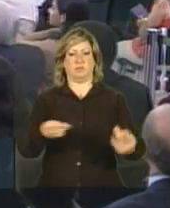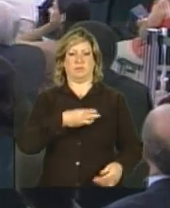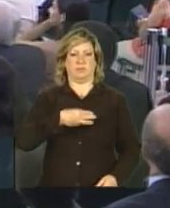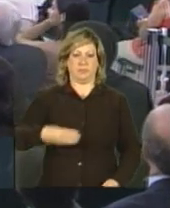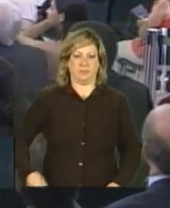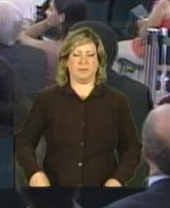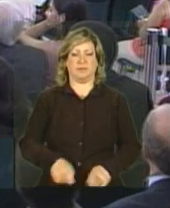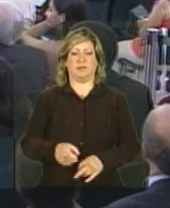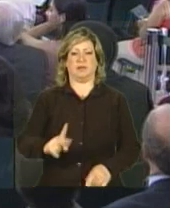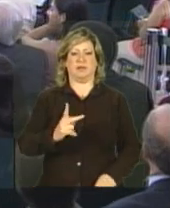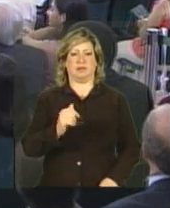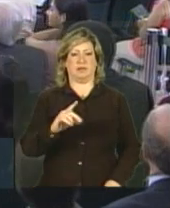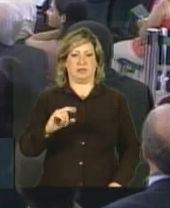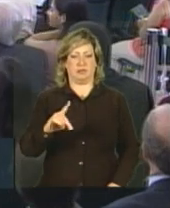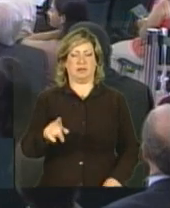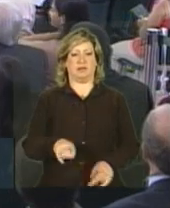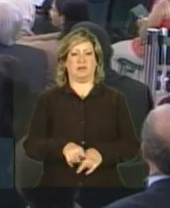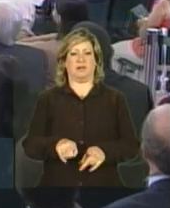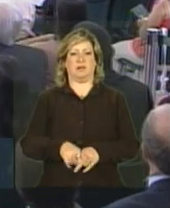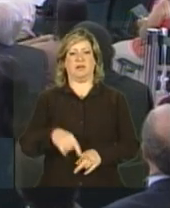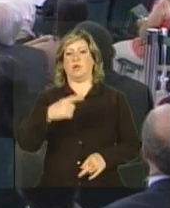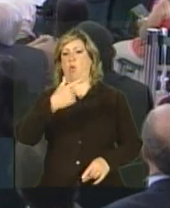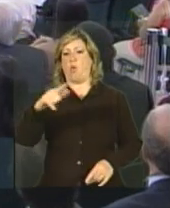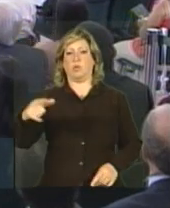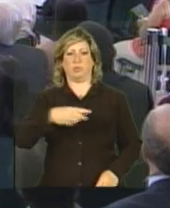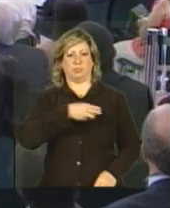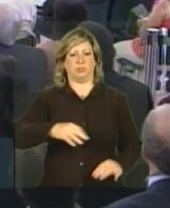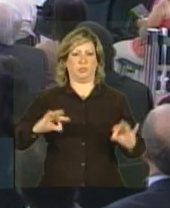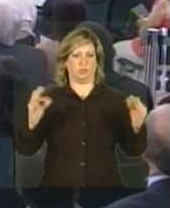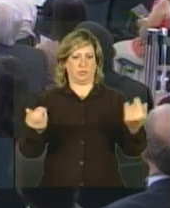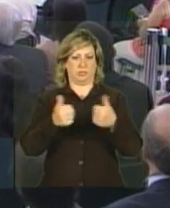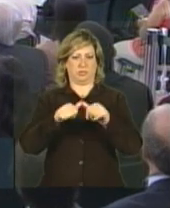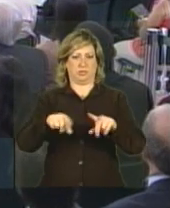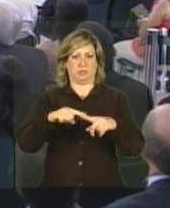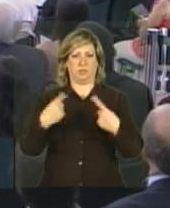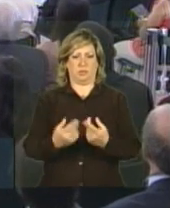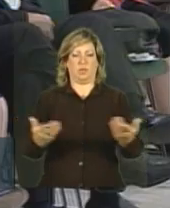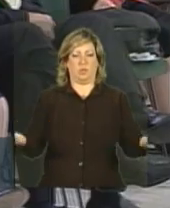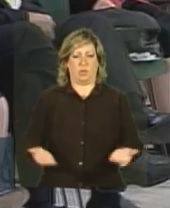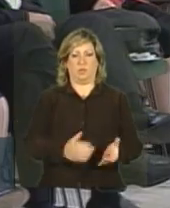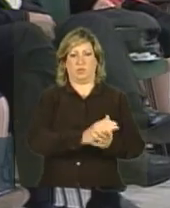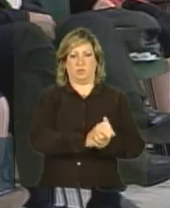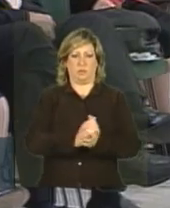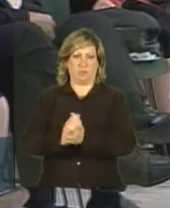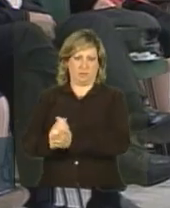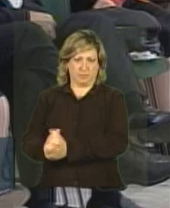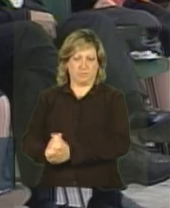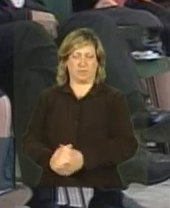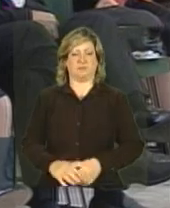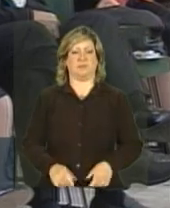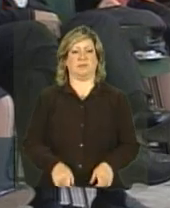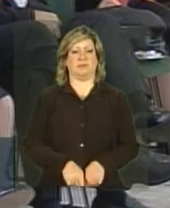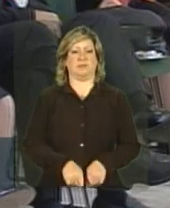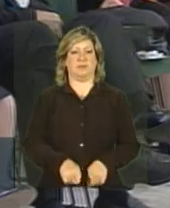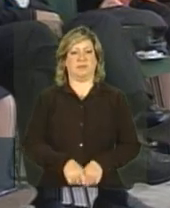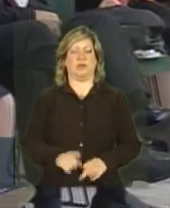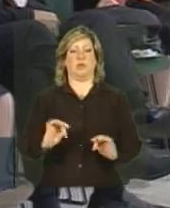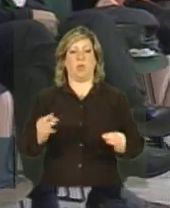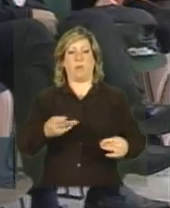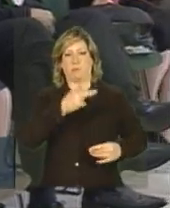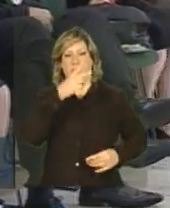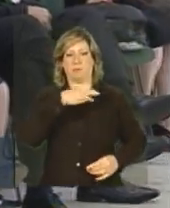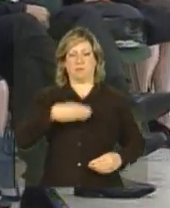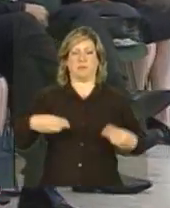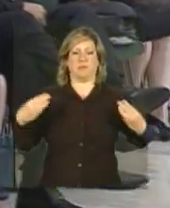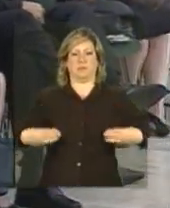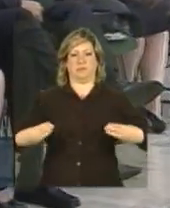da Educação, Antônio Patriota, das Relações Exteriores, Isabela Teixeira, do Meio Ambiente, Luiz Sérgio, da Pesca e Agricultura,